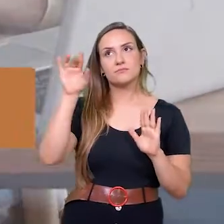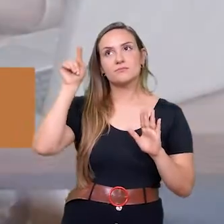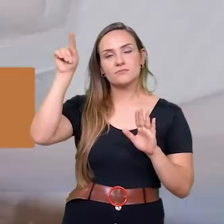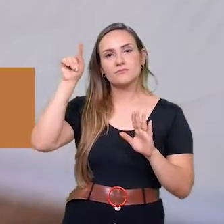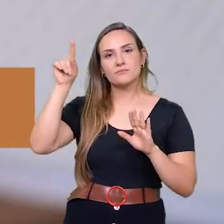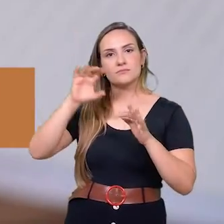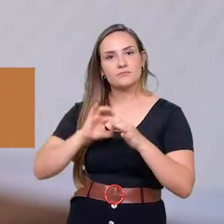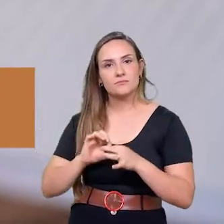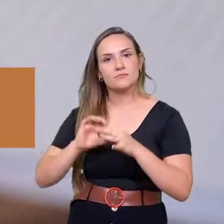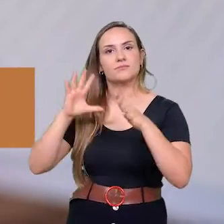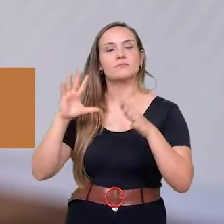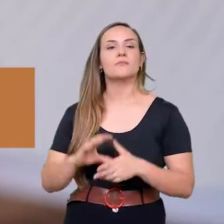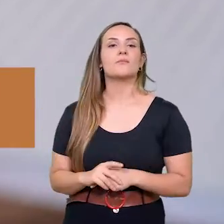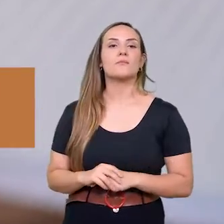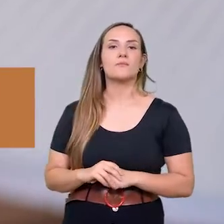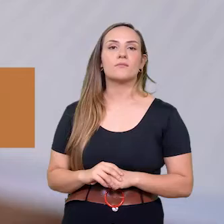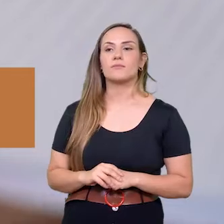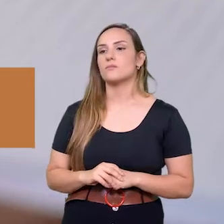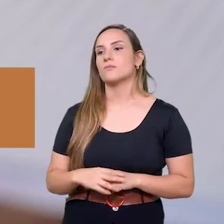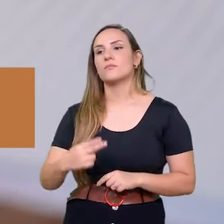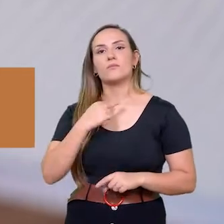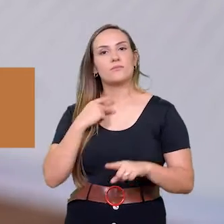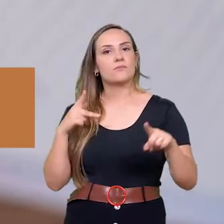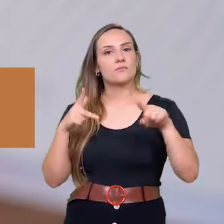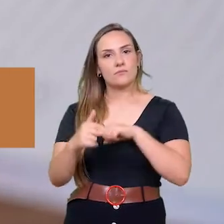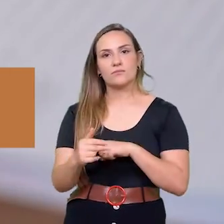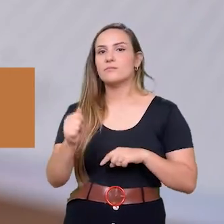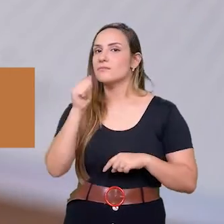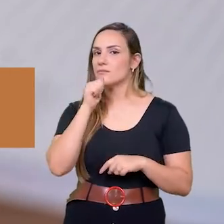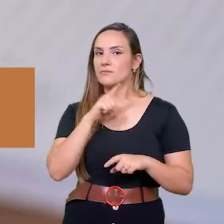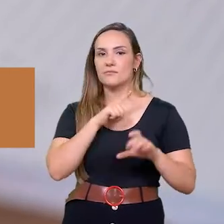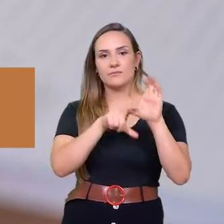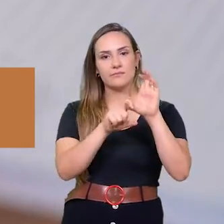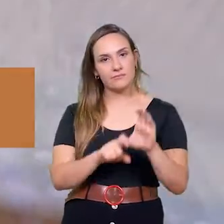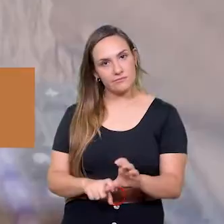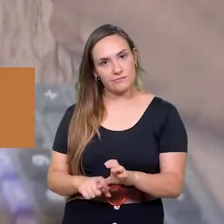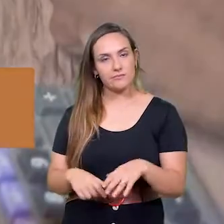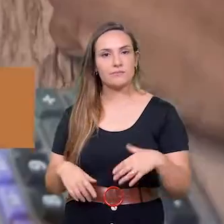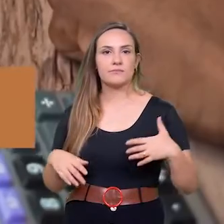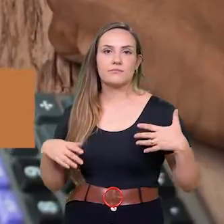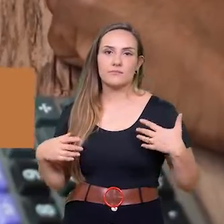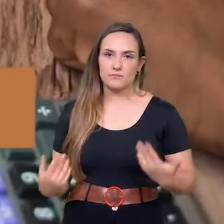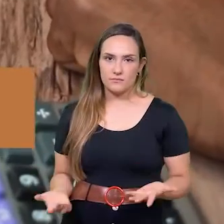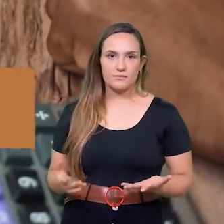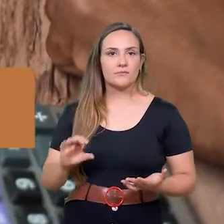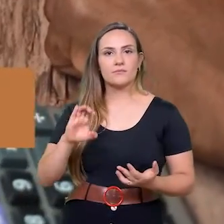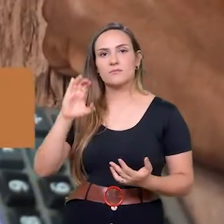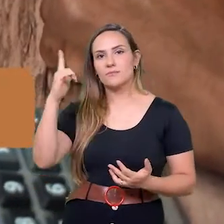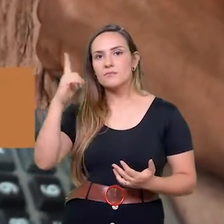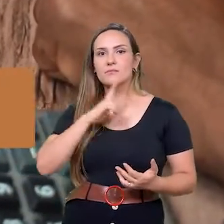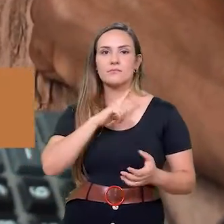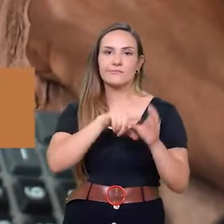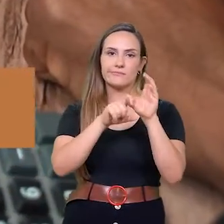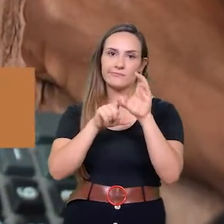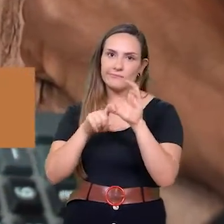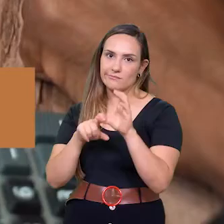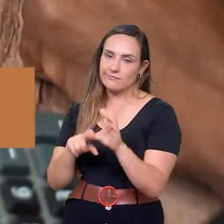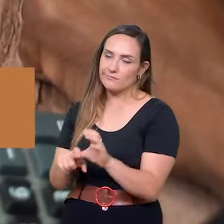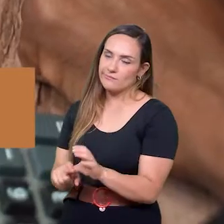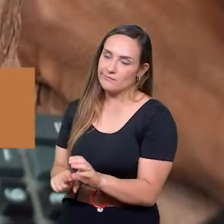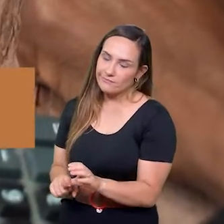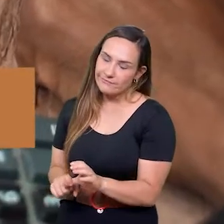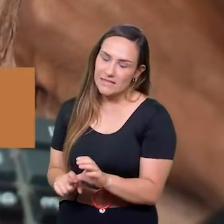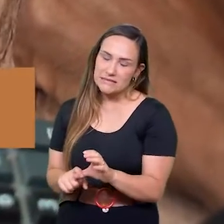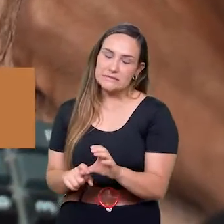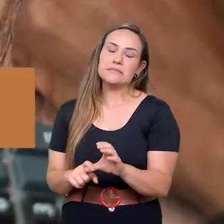federal até que permitiu que não fosse cortado, mesmo com débitos. E isso acabou gerando uma dívida